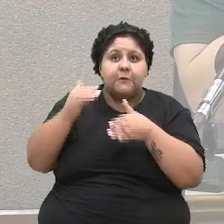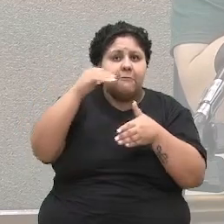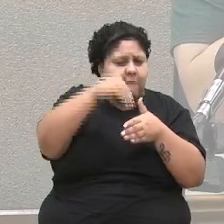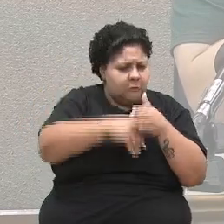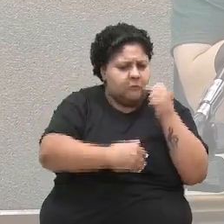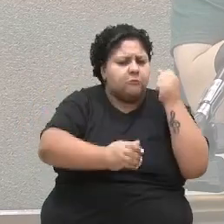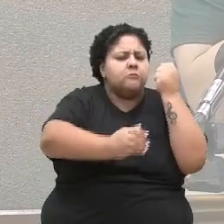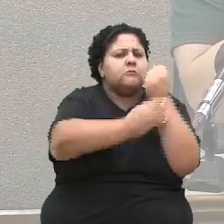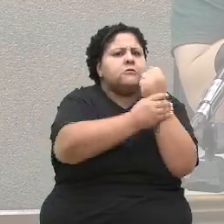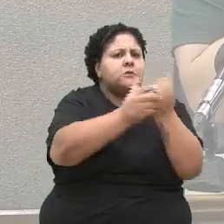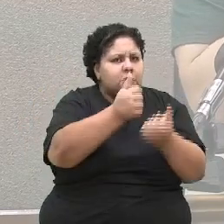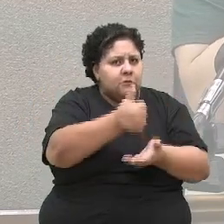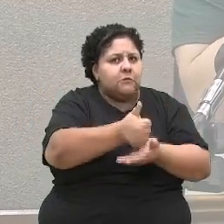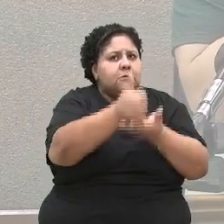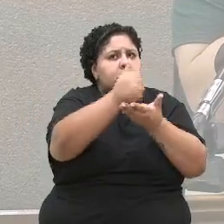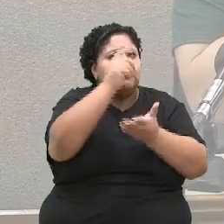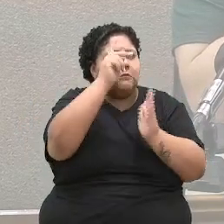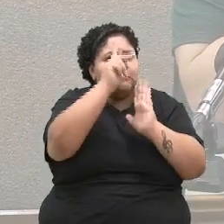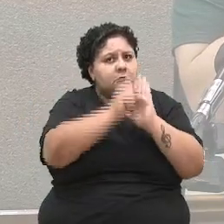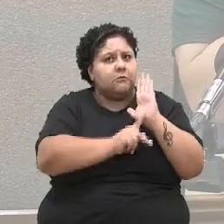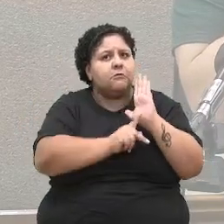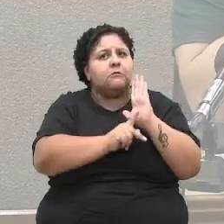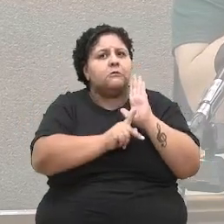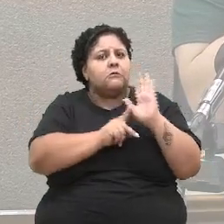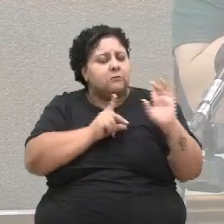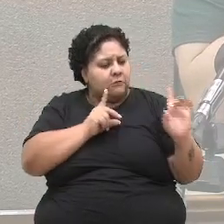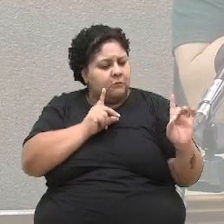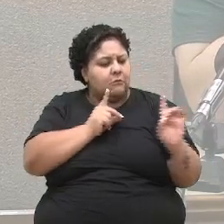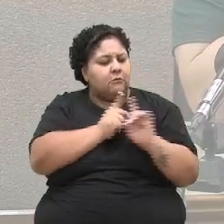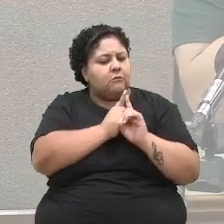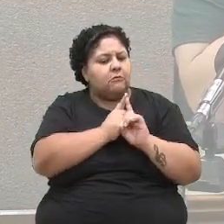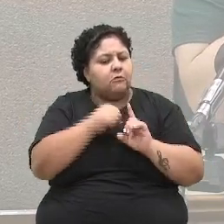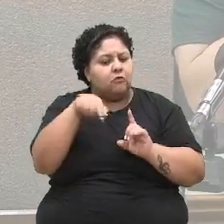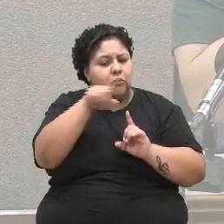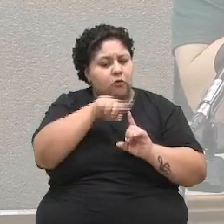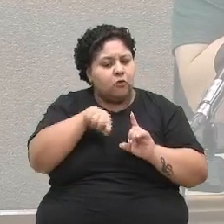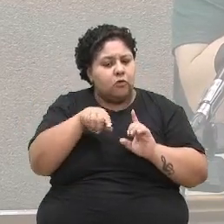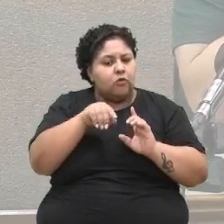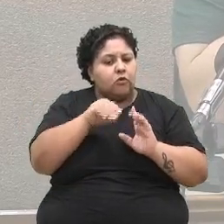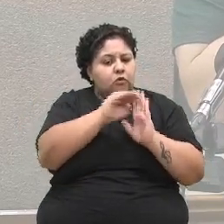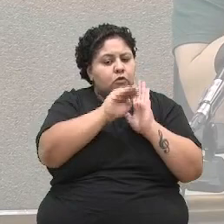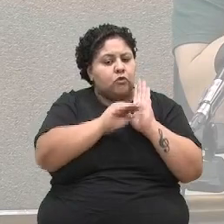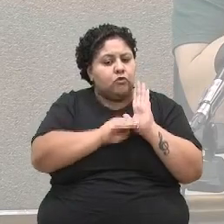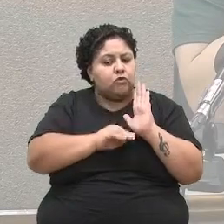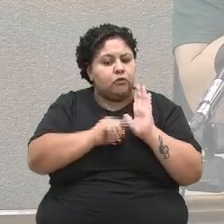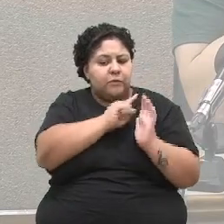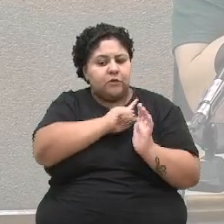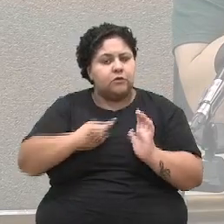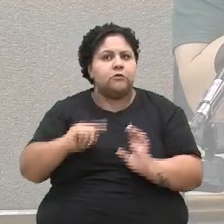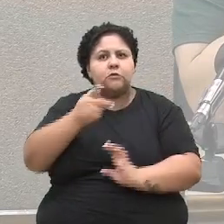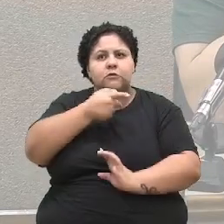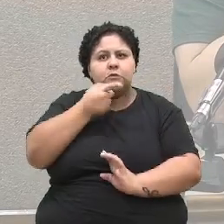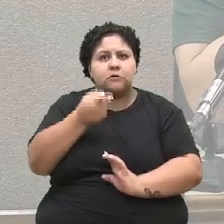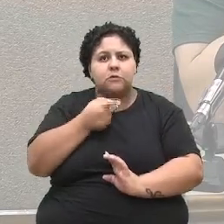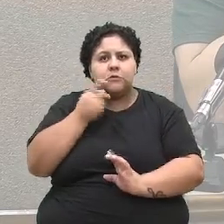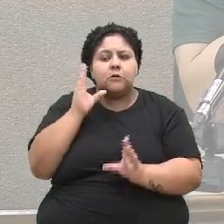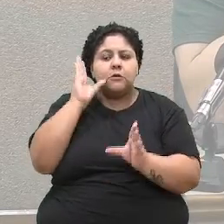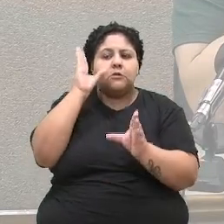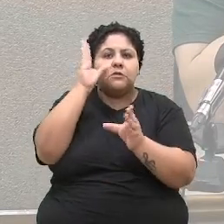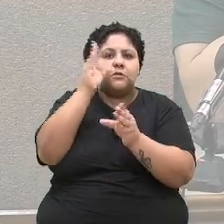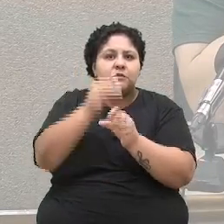a favor desse projeto que vem de encontro, né, ao que o nosso plano de governo fala a respeito, simplificar